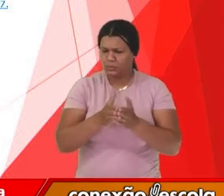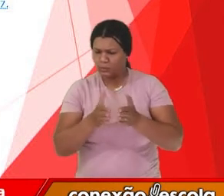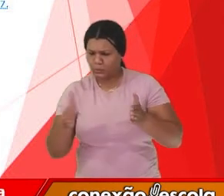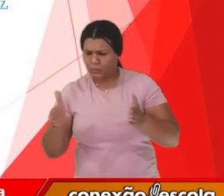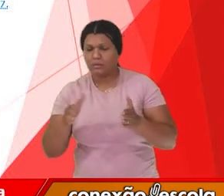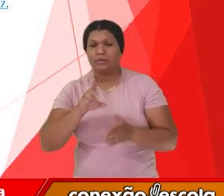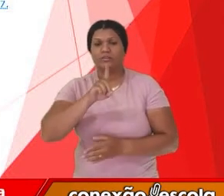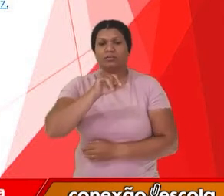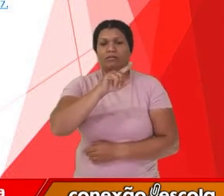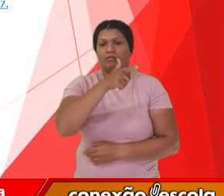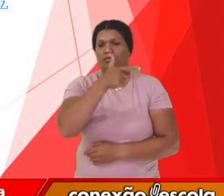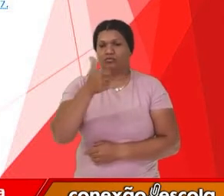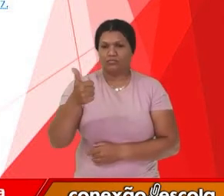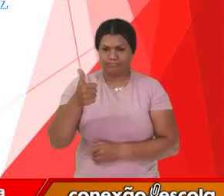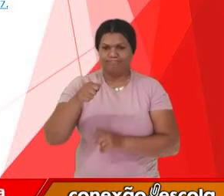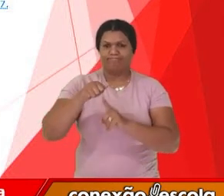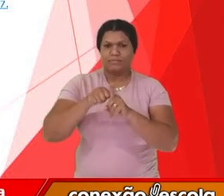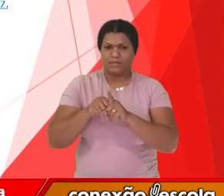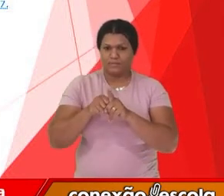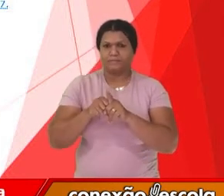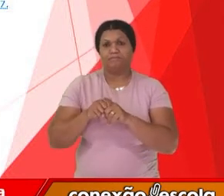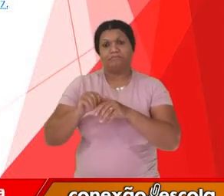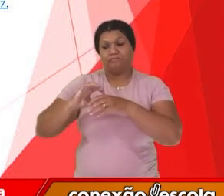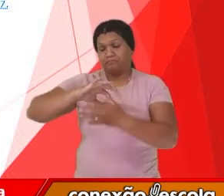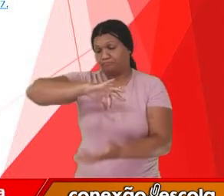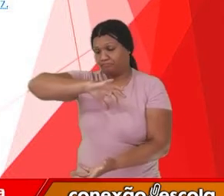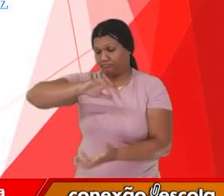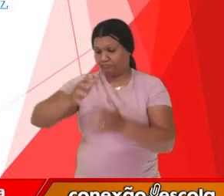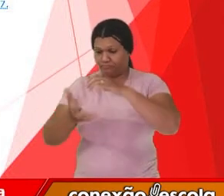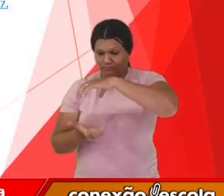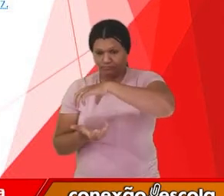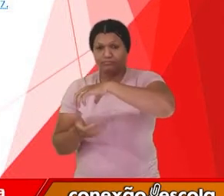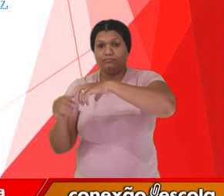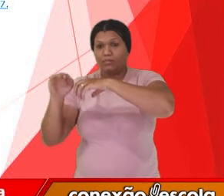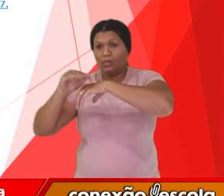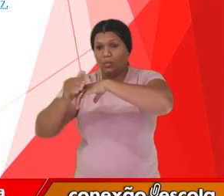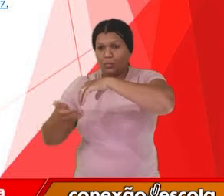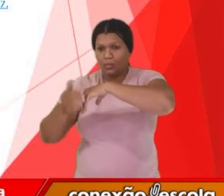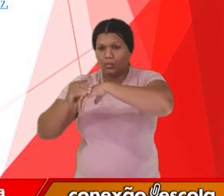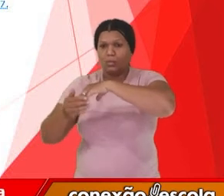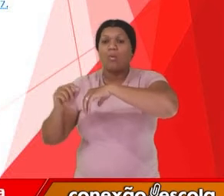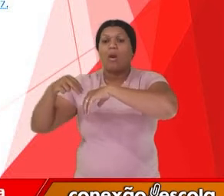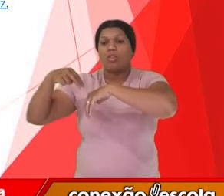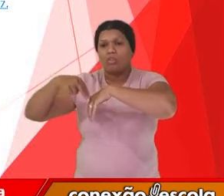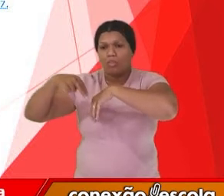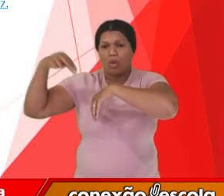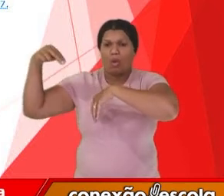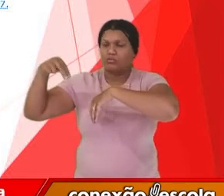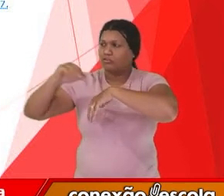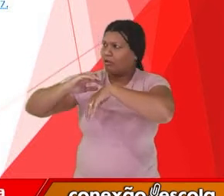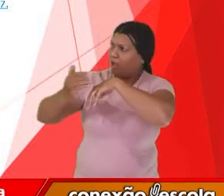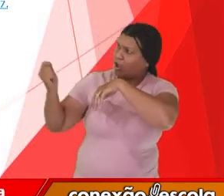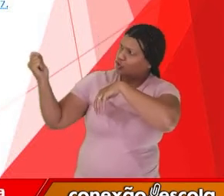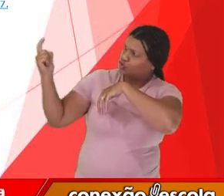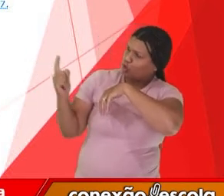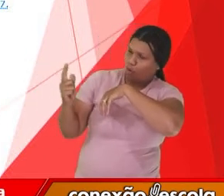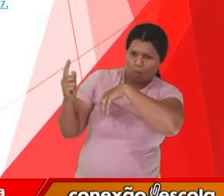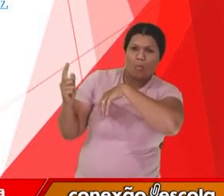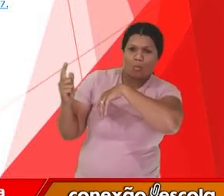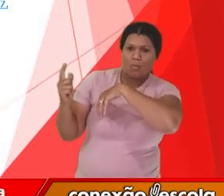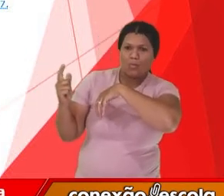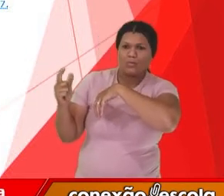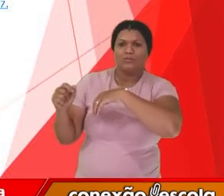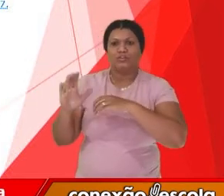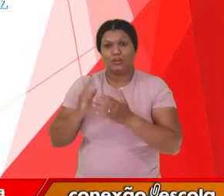aqui ocorre o contrário. Nós temos o hemisfério norte, que está mais voltado para o Sol,